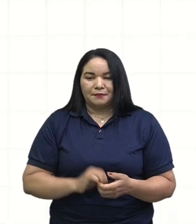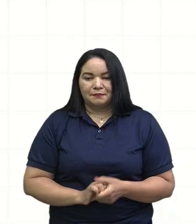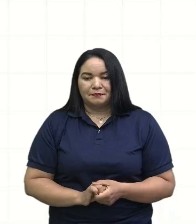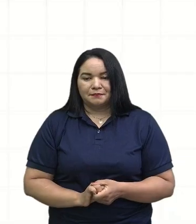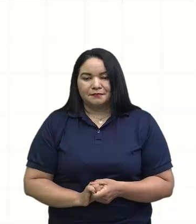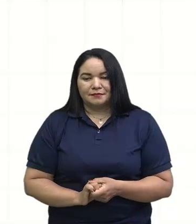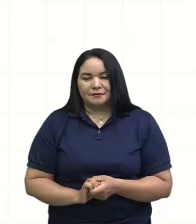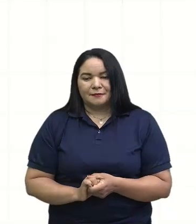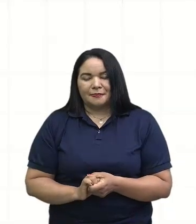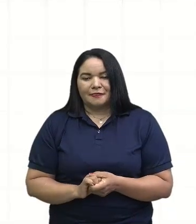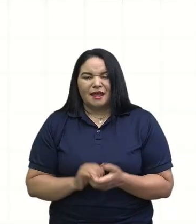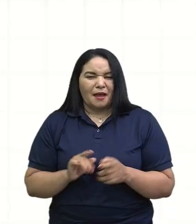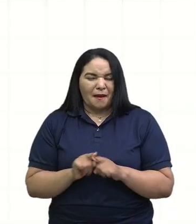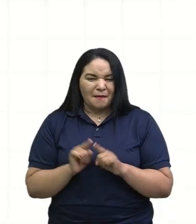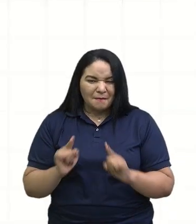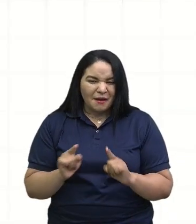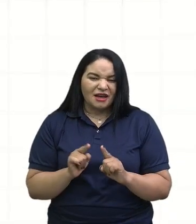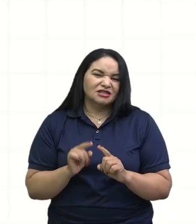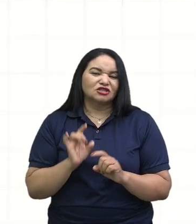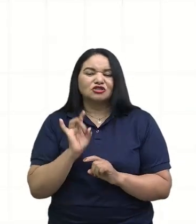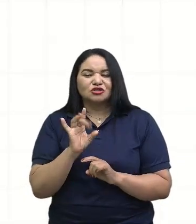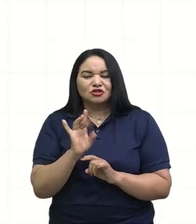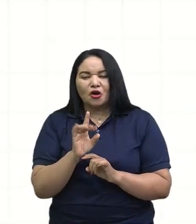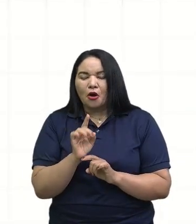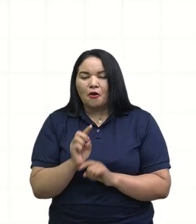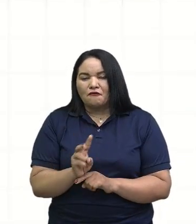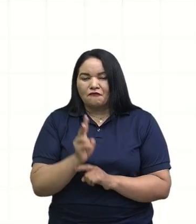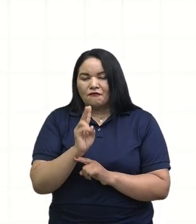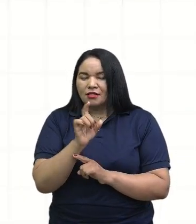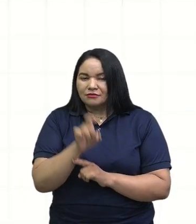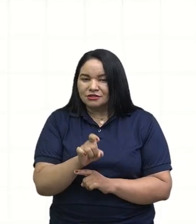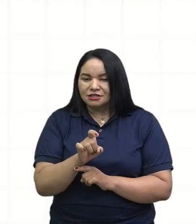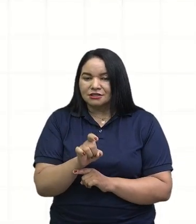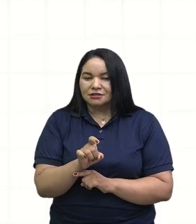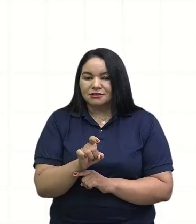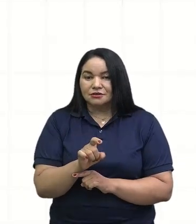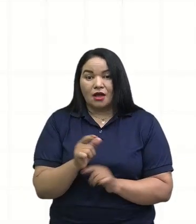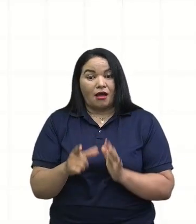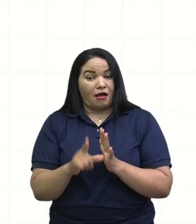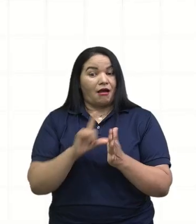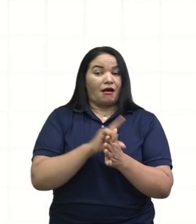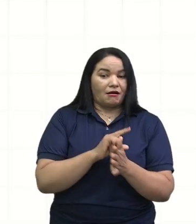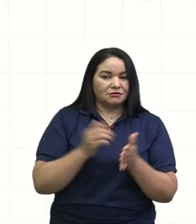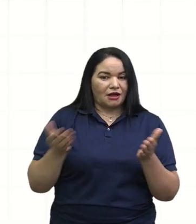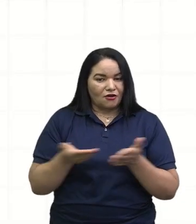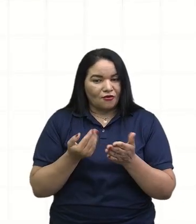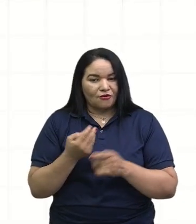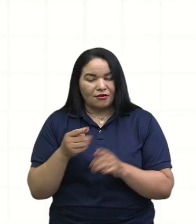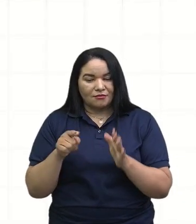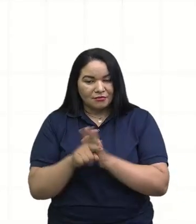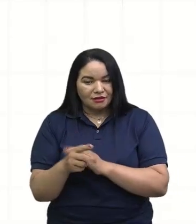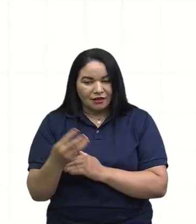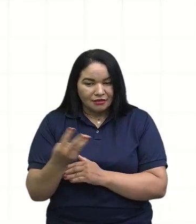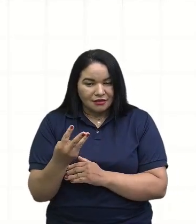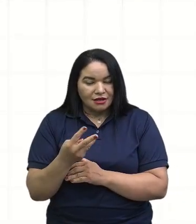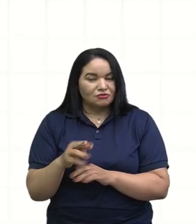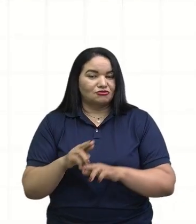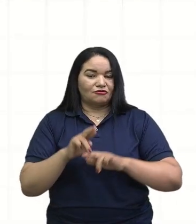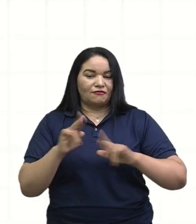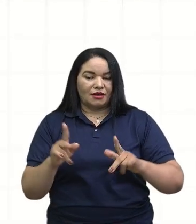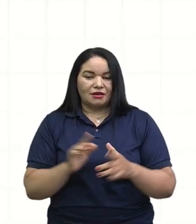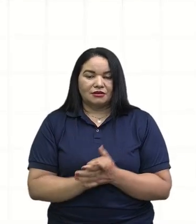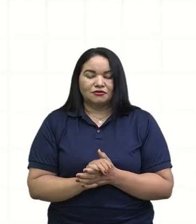Ah, professor, mas nas outras não era só encontrar o valor do x? Nas outras duas questões, sim, tá bom? Mas essa questão, ele pede, analisa a